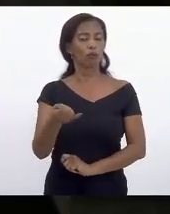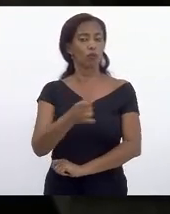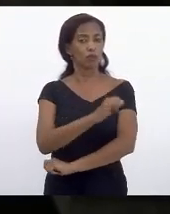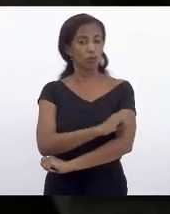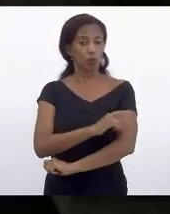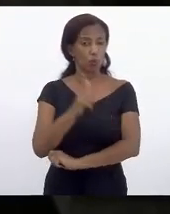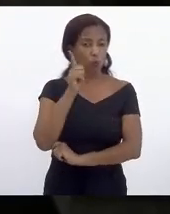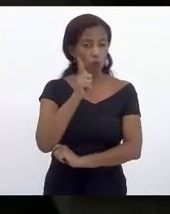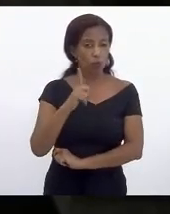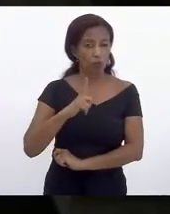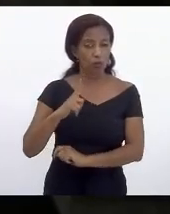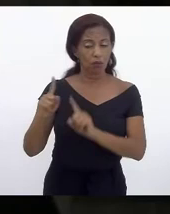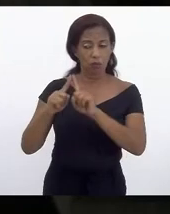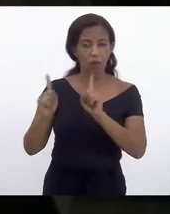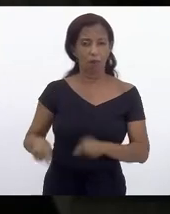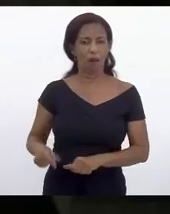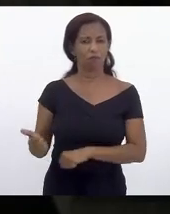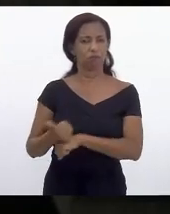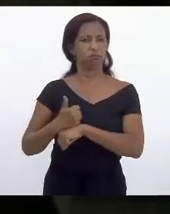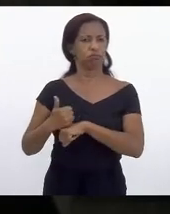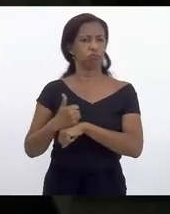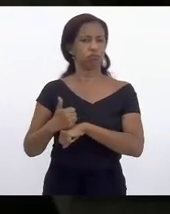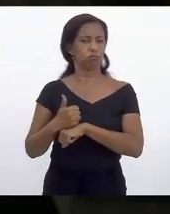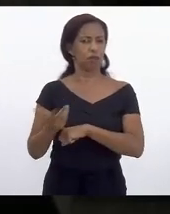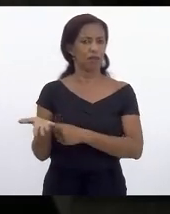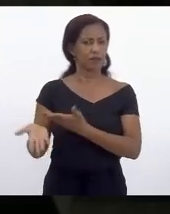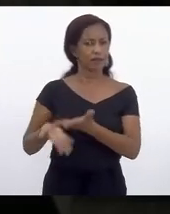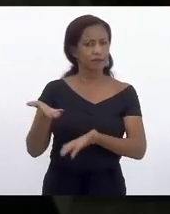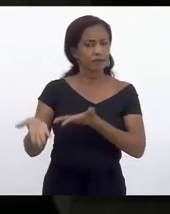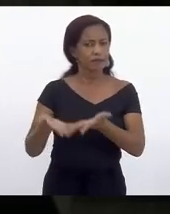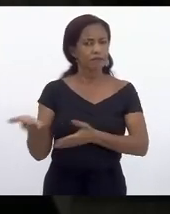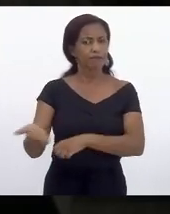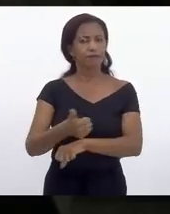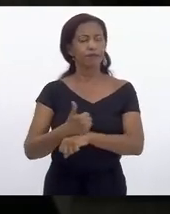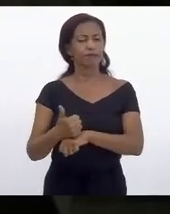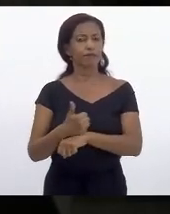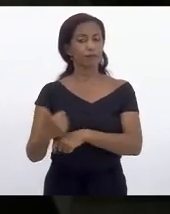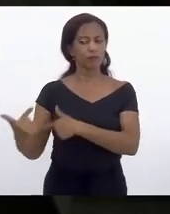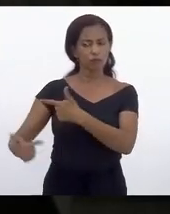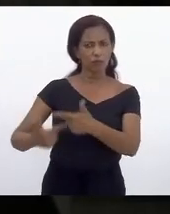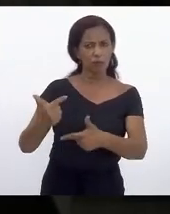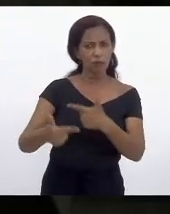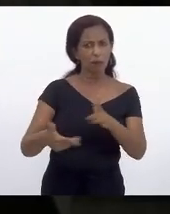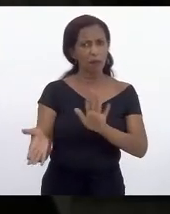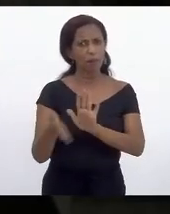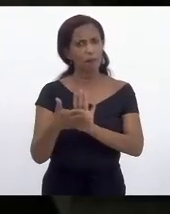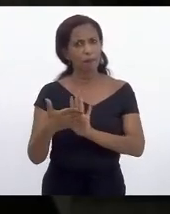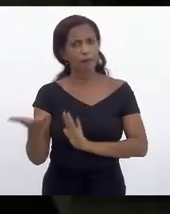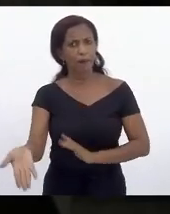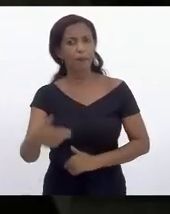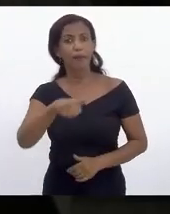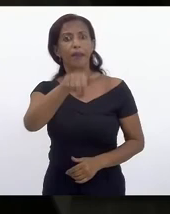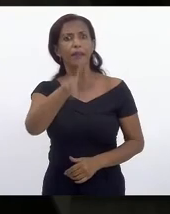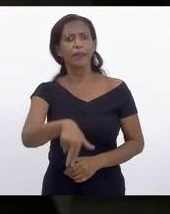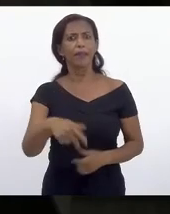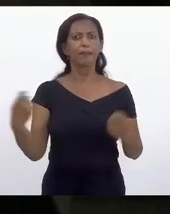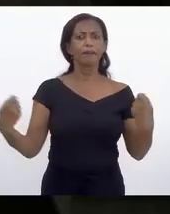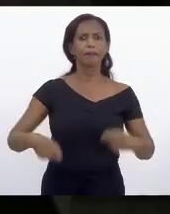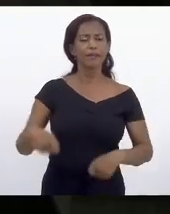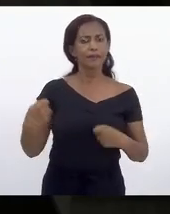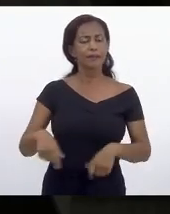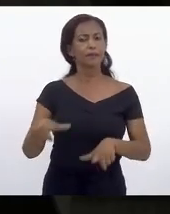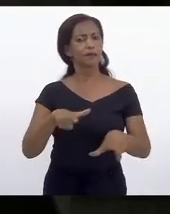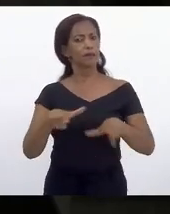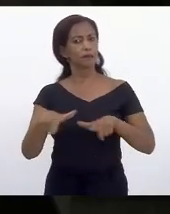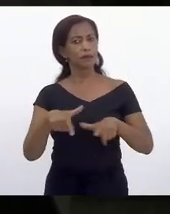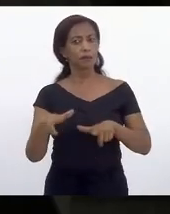tendo um serviço público digno, né, e tratando com dignidade seus servidores e tratando com dignidade quem é destinatário desses